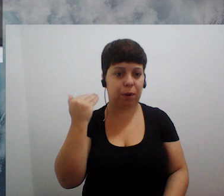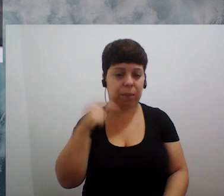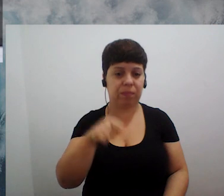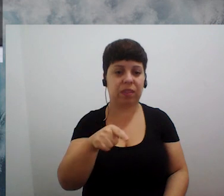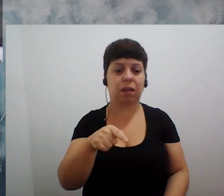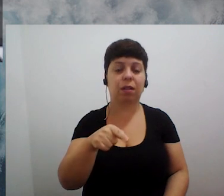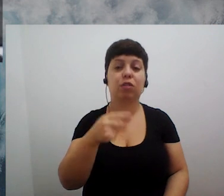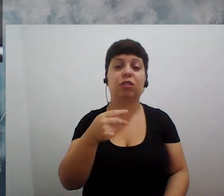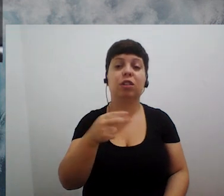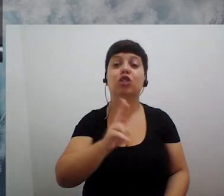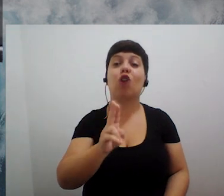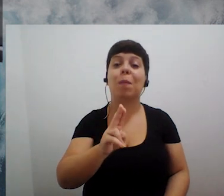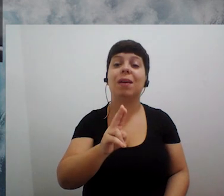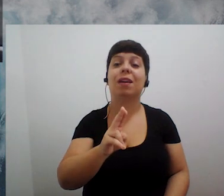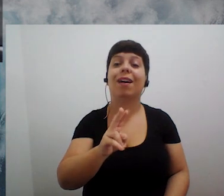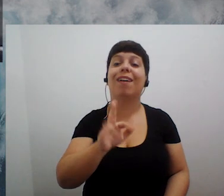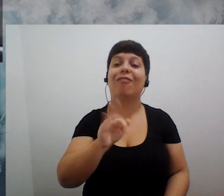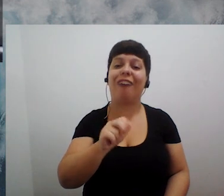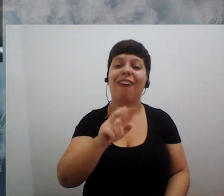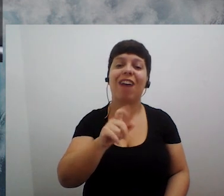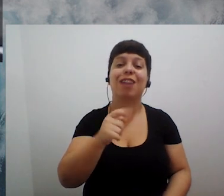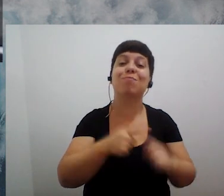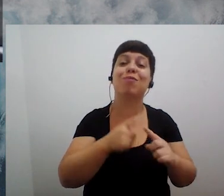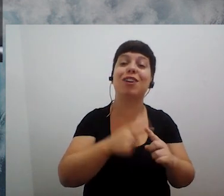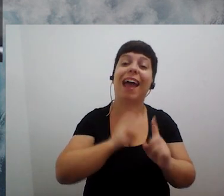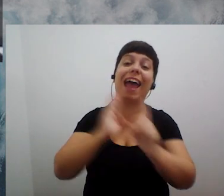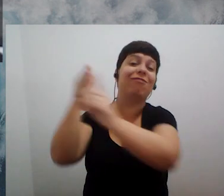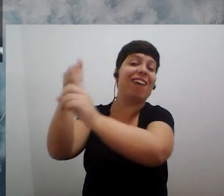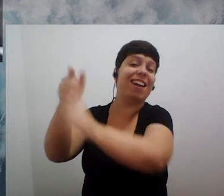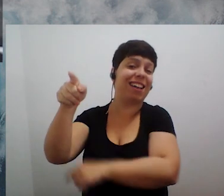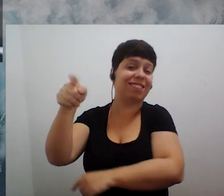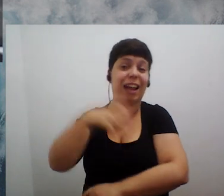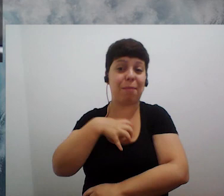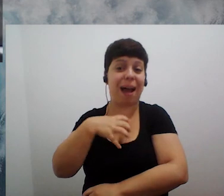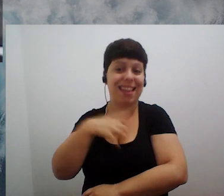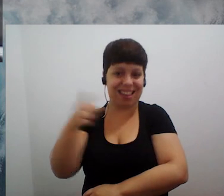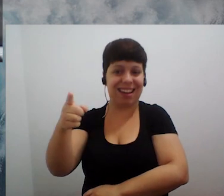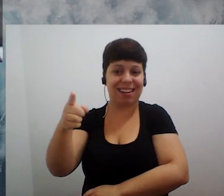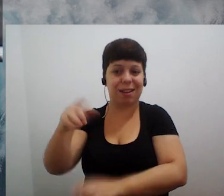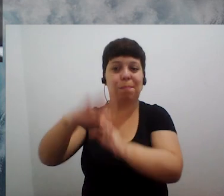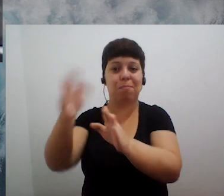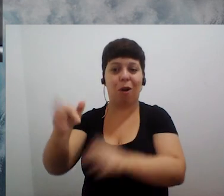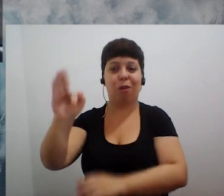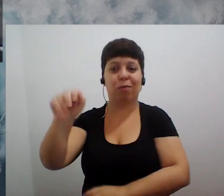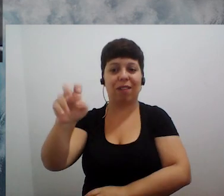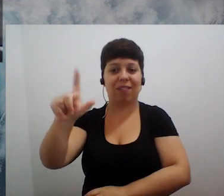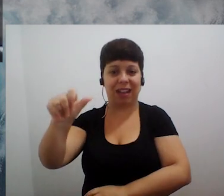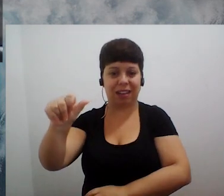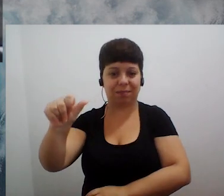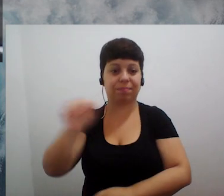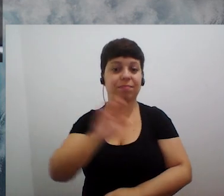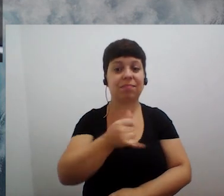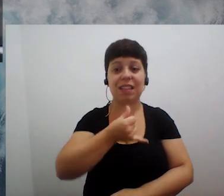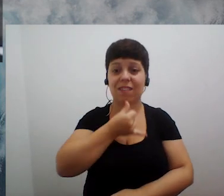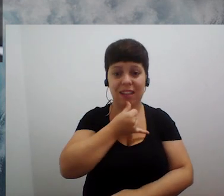época, eles começaram a chamar de favela, muito fazendo referência a esse lugar lá na Bahia, que o pessoal de Canudos ficava, que se chamava Morro